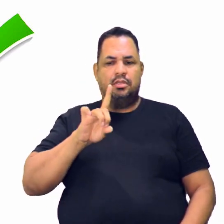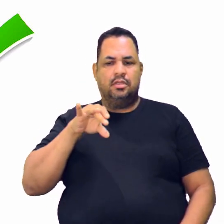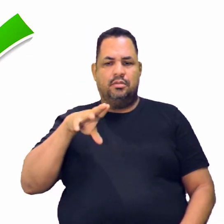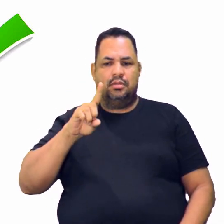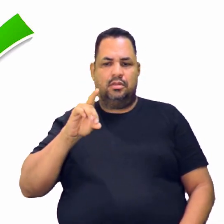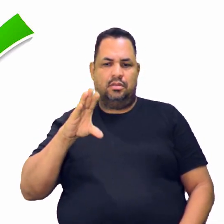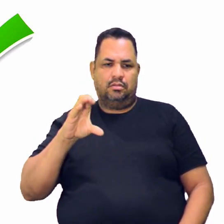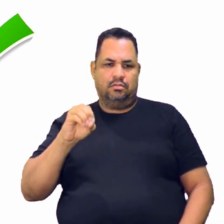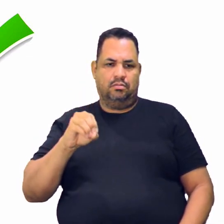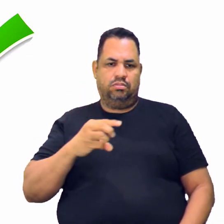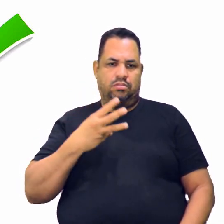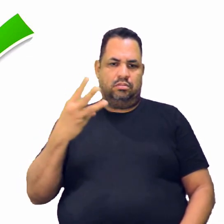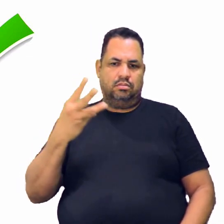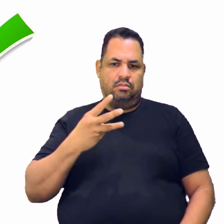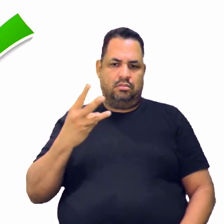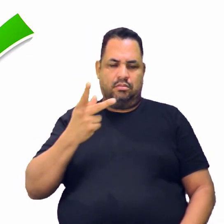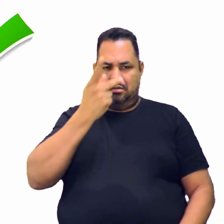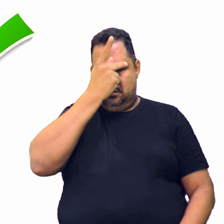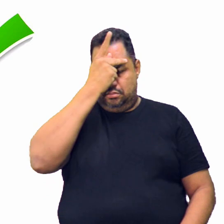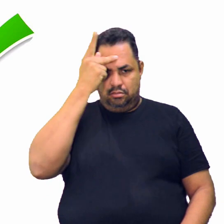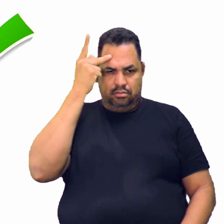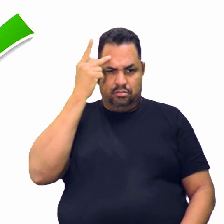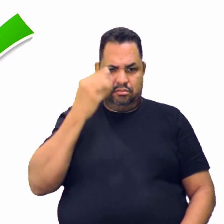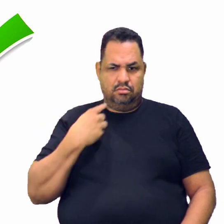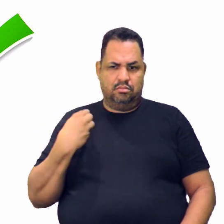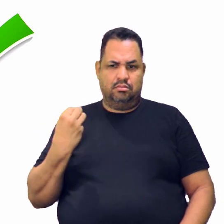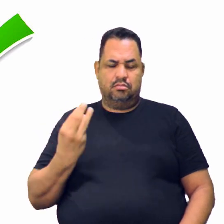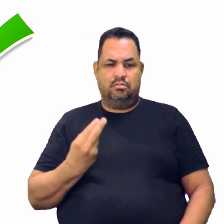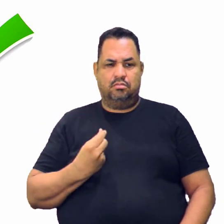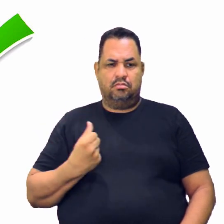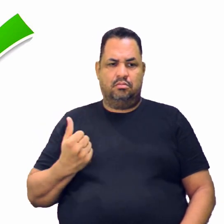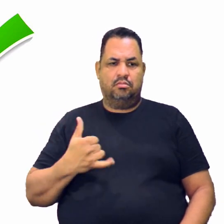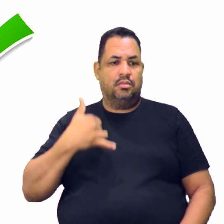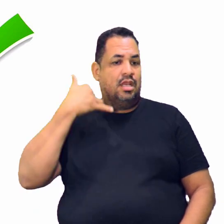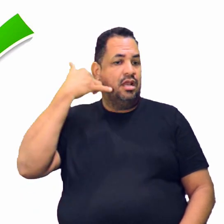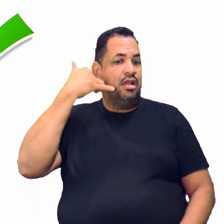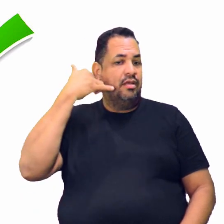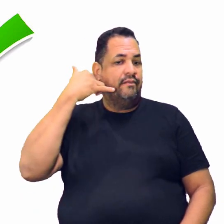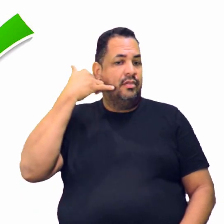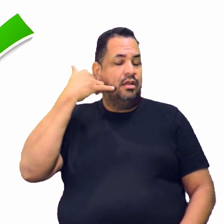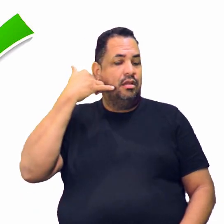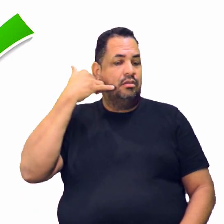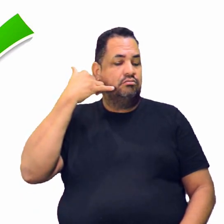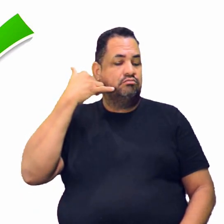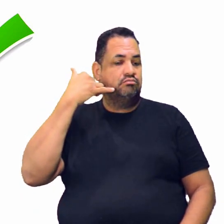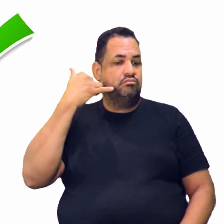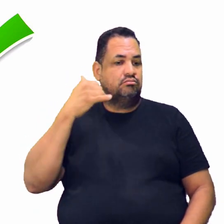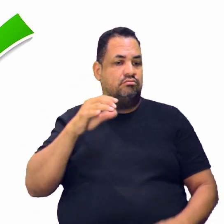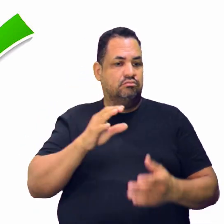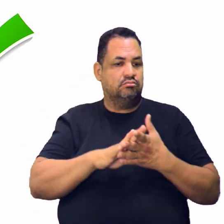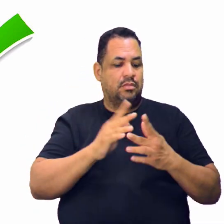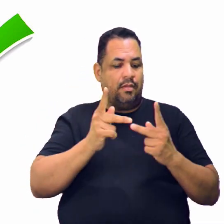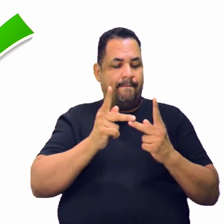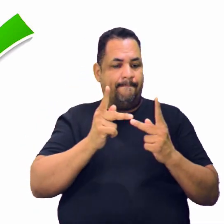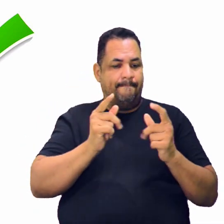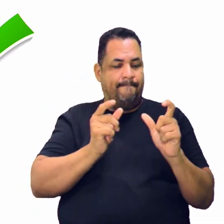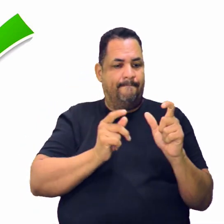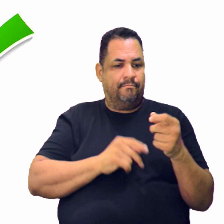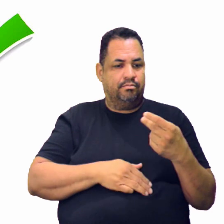plural, ó, telefonaram para você ontem, isso aqui tudinho é o predicado.